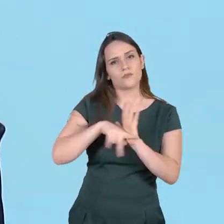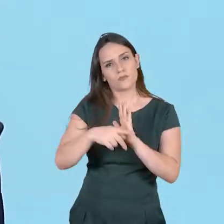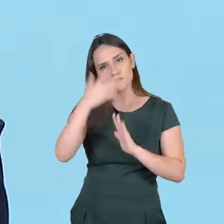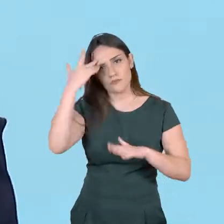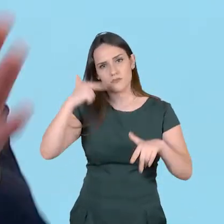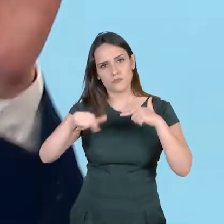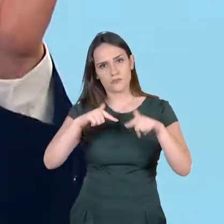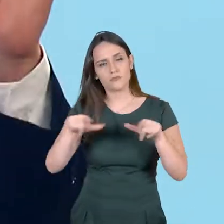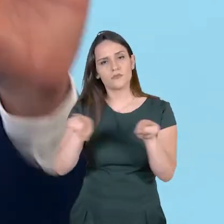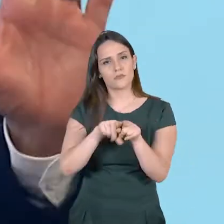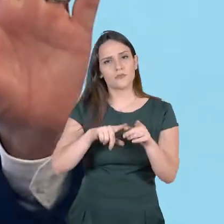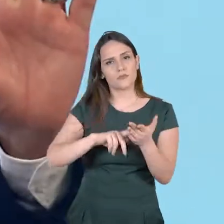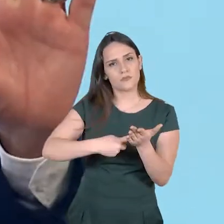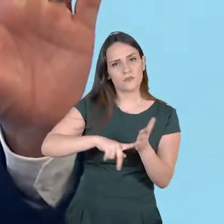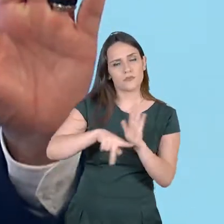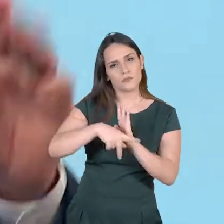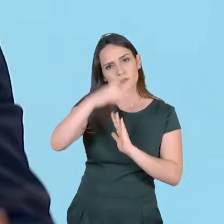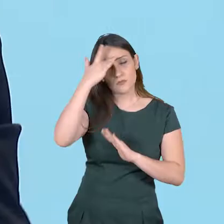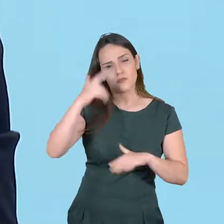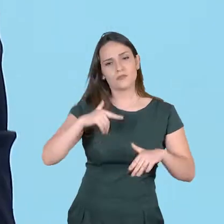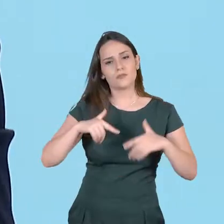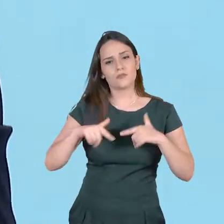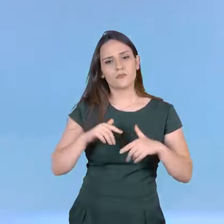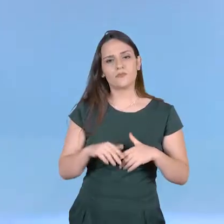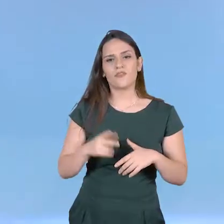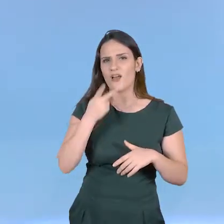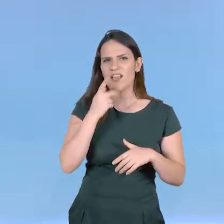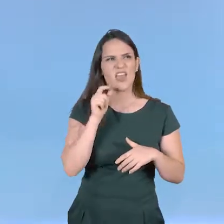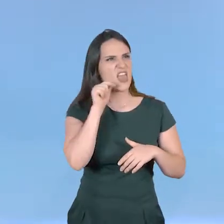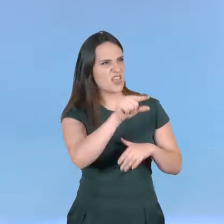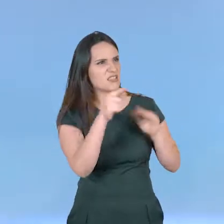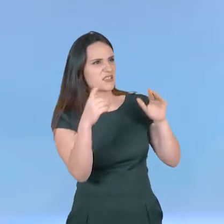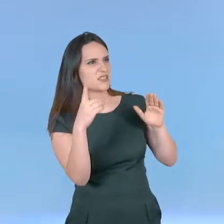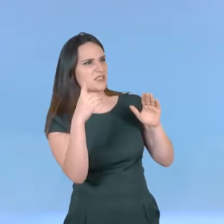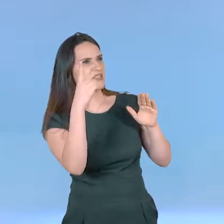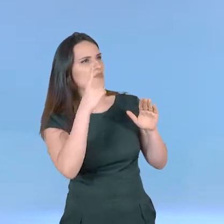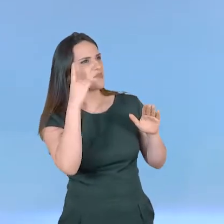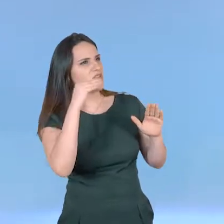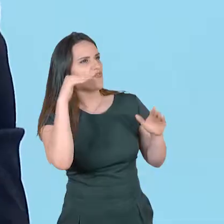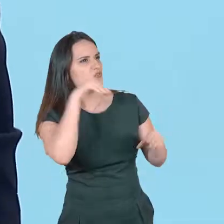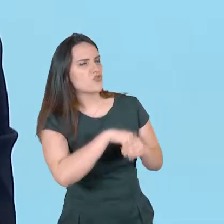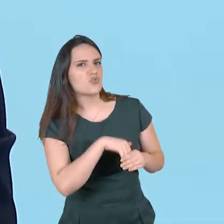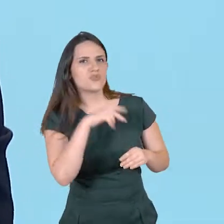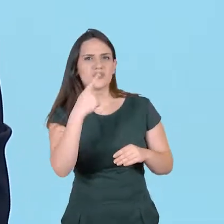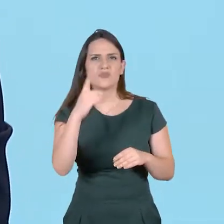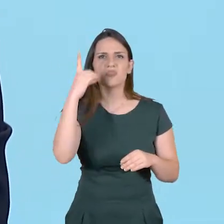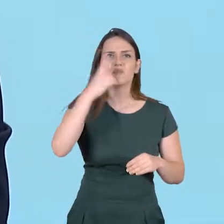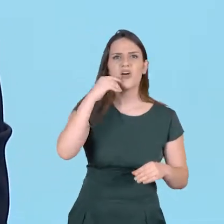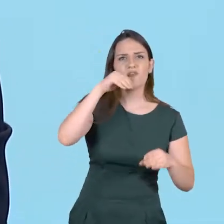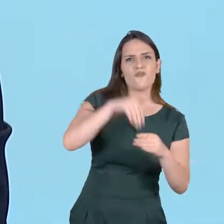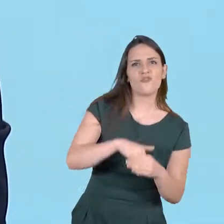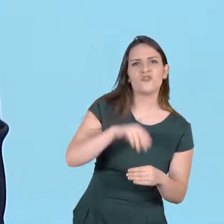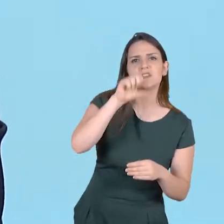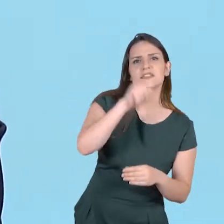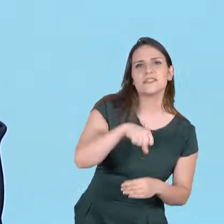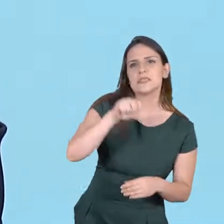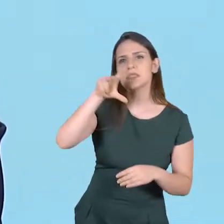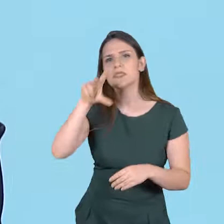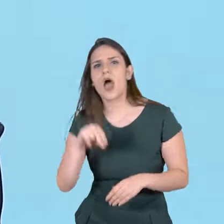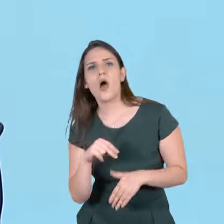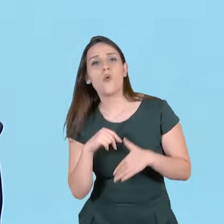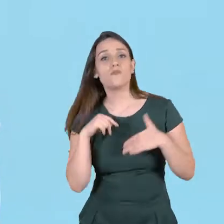servidores públicos, dizendo, olha, o seu deputado votou assim, e esse deputado votou assado, né? Uhum. Então, os deputados